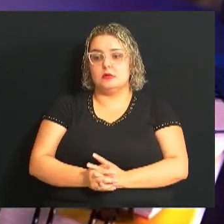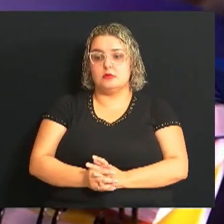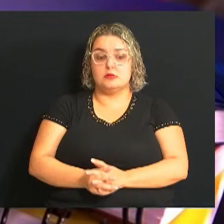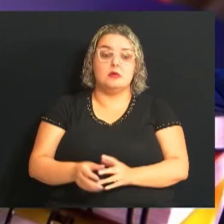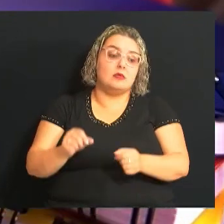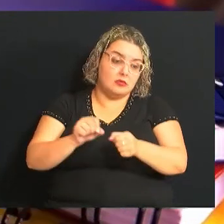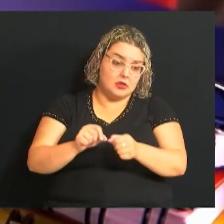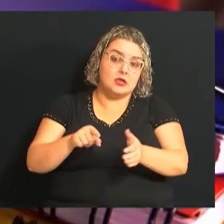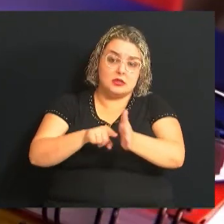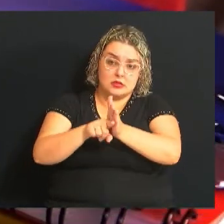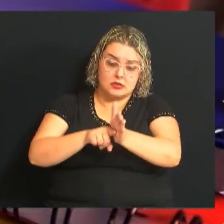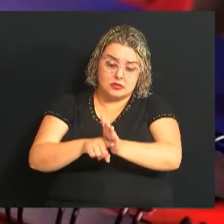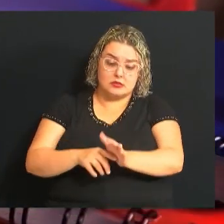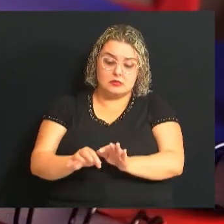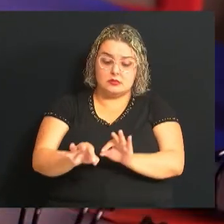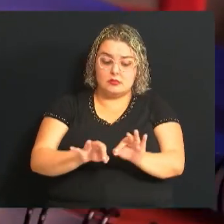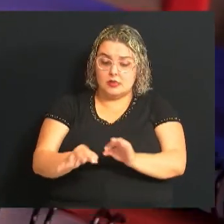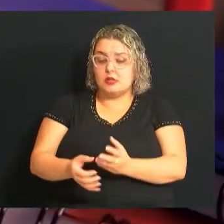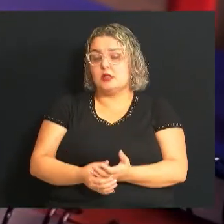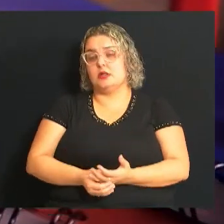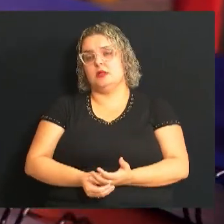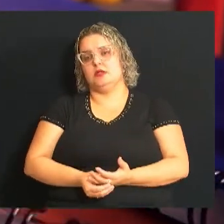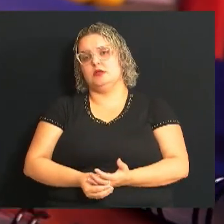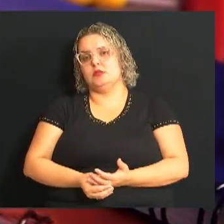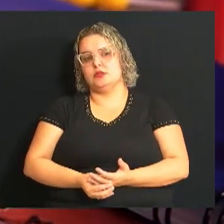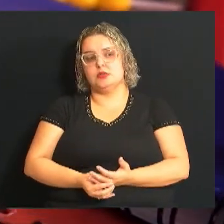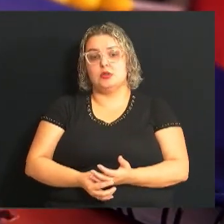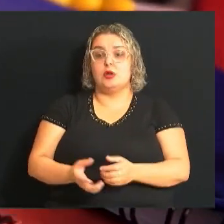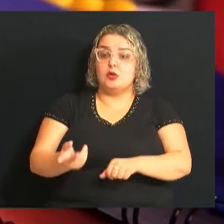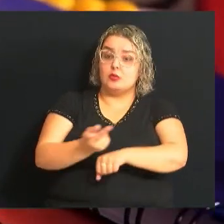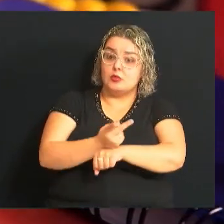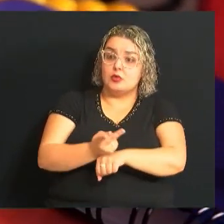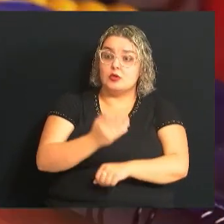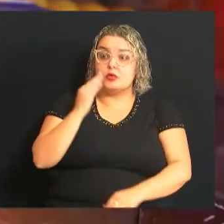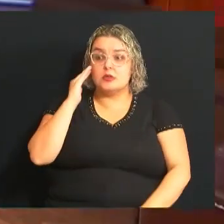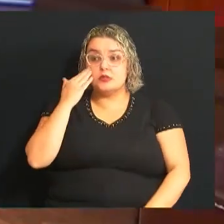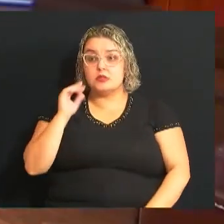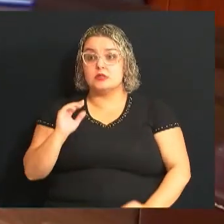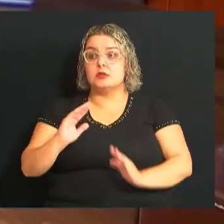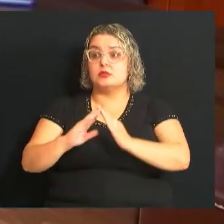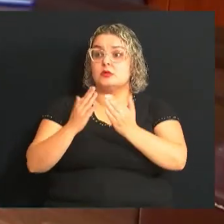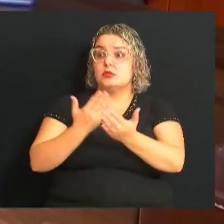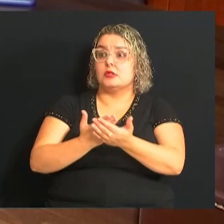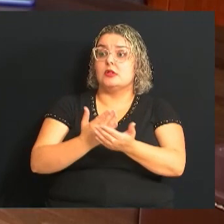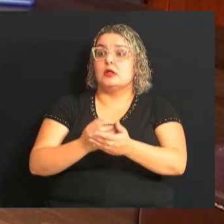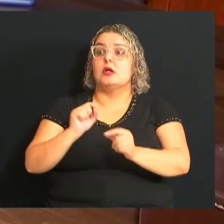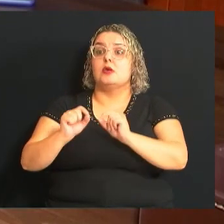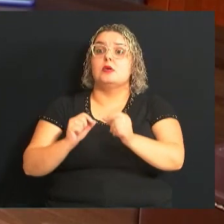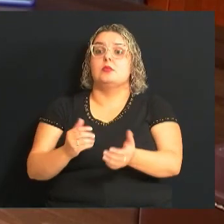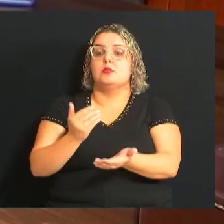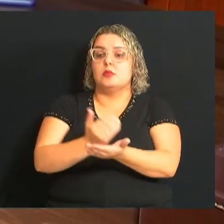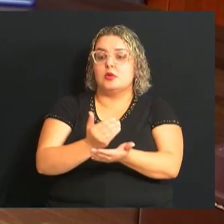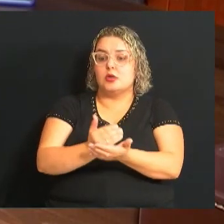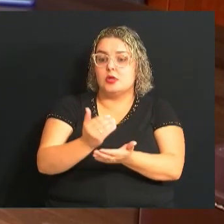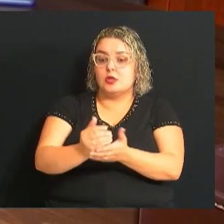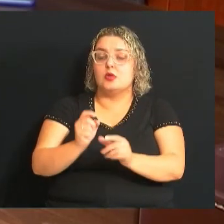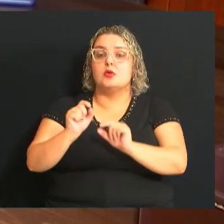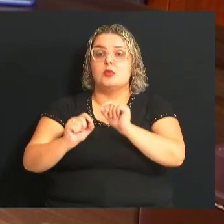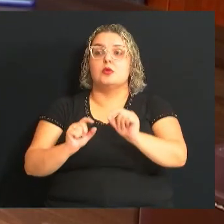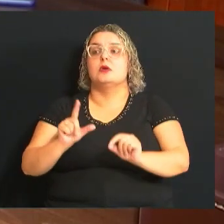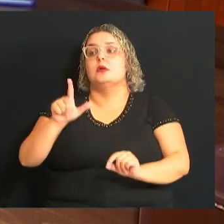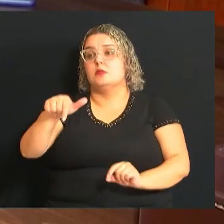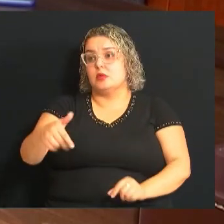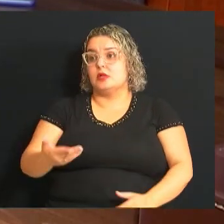né? Se planeje, procure entender com a escola o que você pode fracionar, o que você pode deixar para